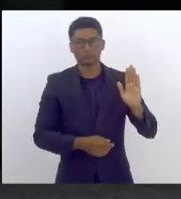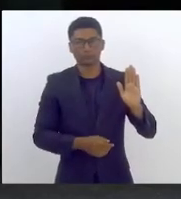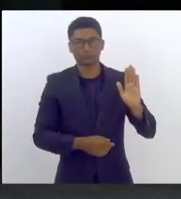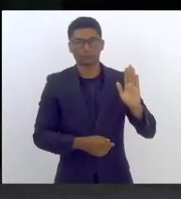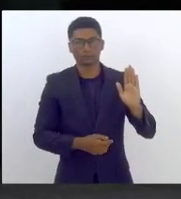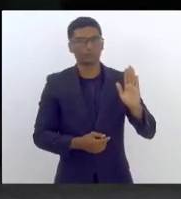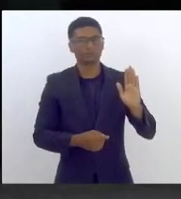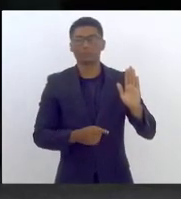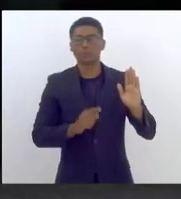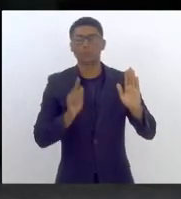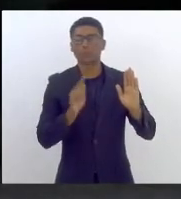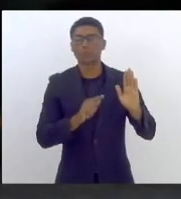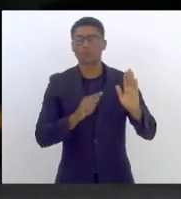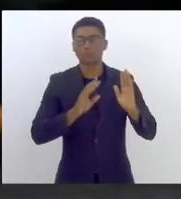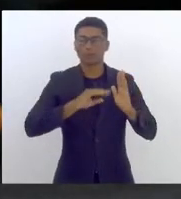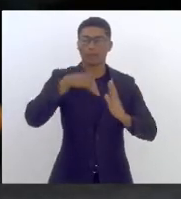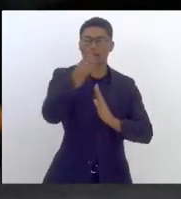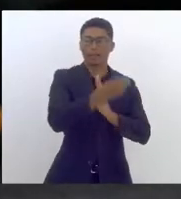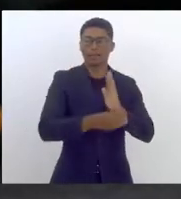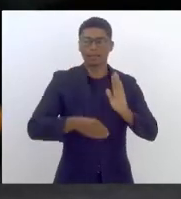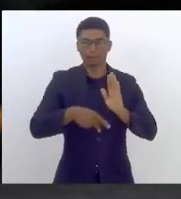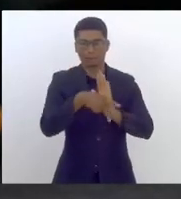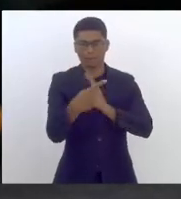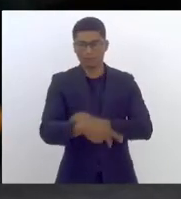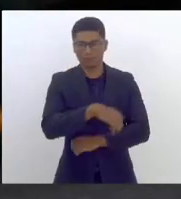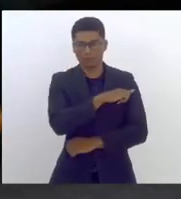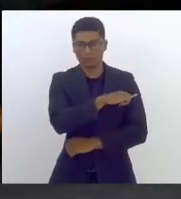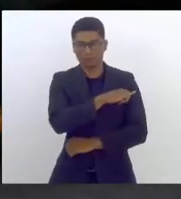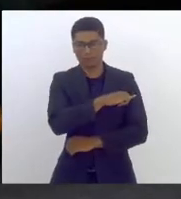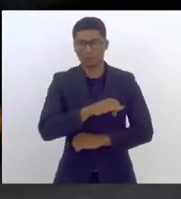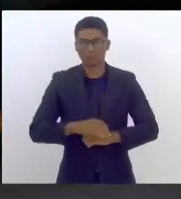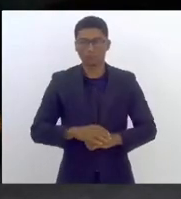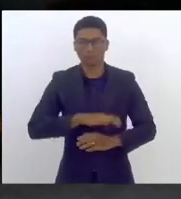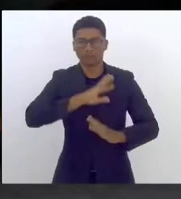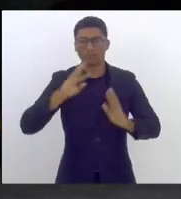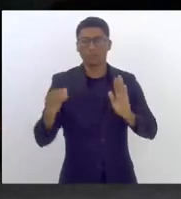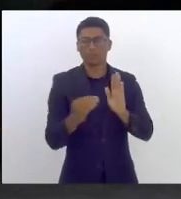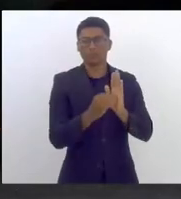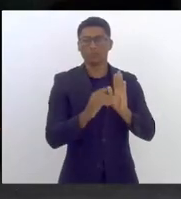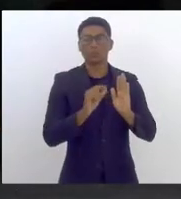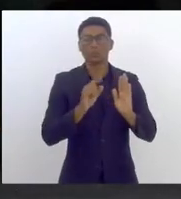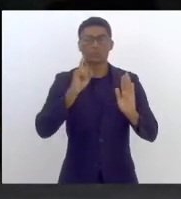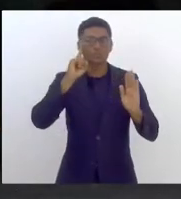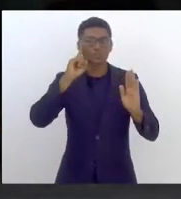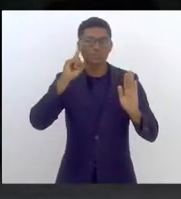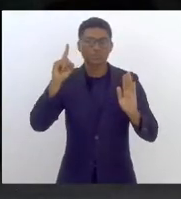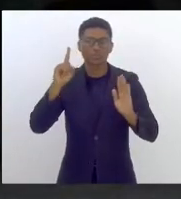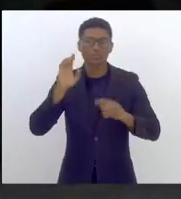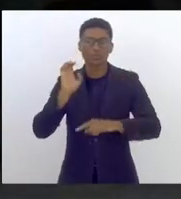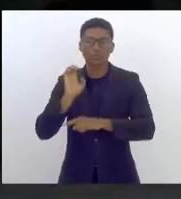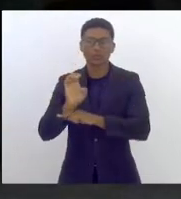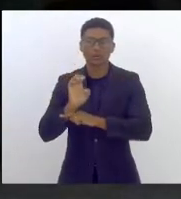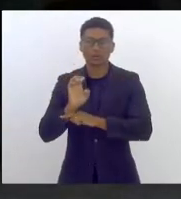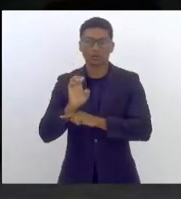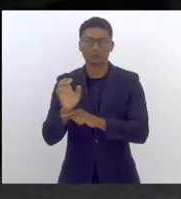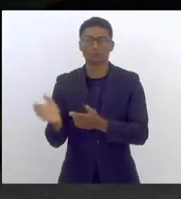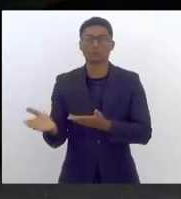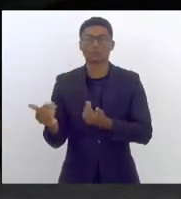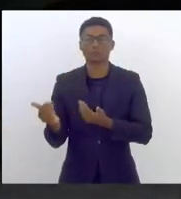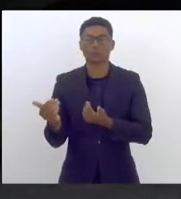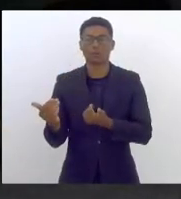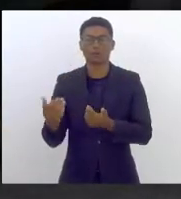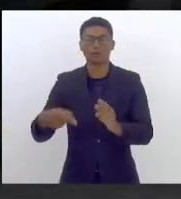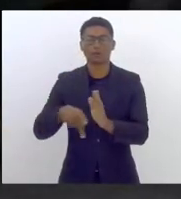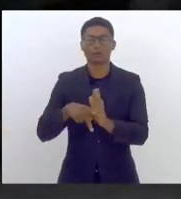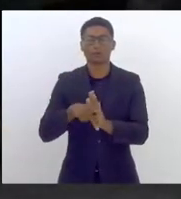pretende incluir no calendário Oficial do Estado do Rio de Janeiro o dia Estadual da Juventude Assembleia